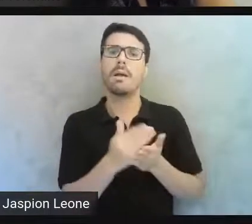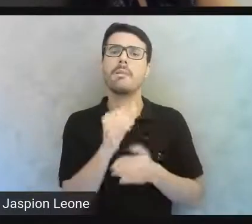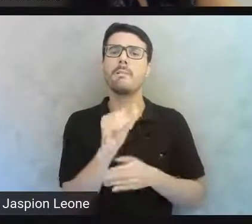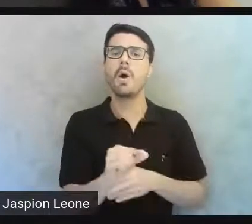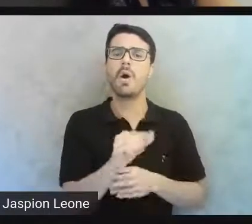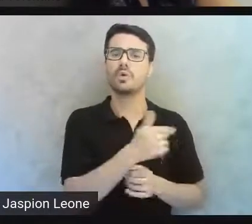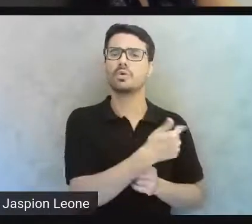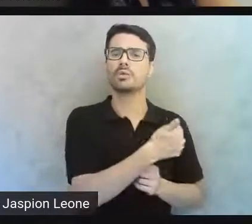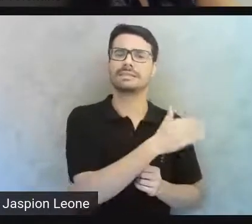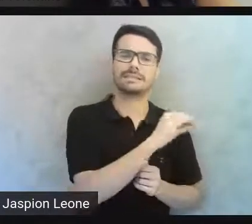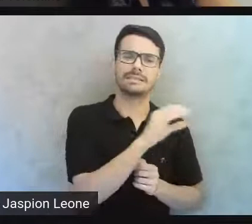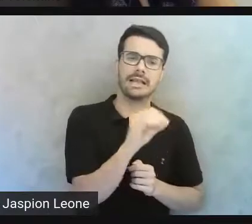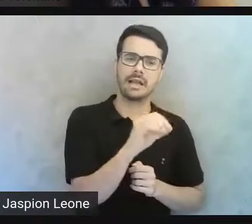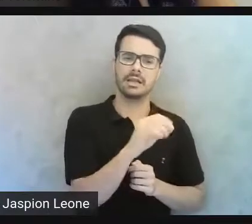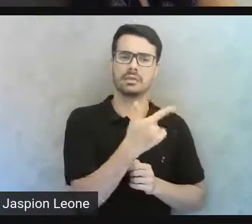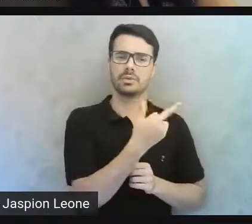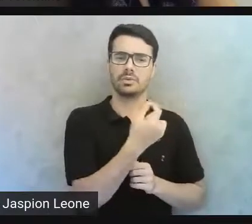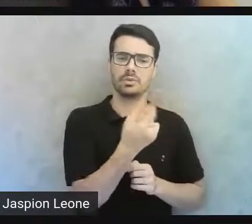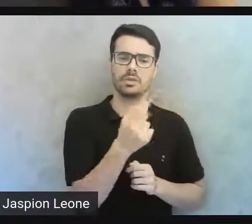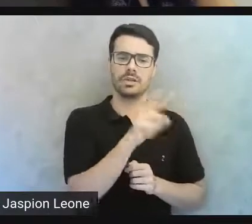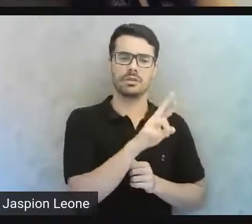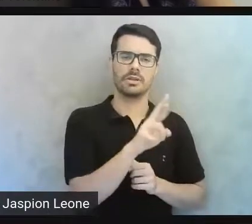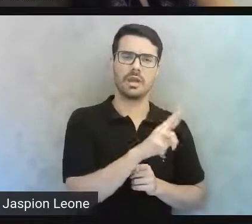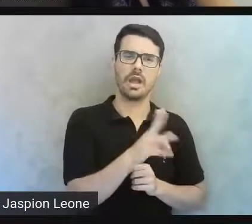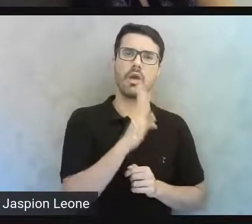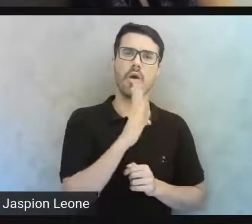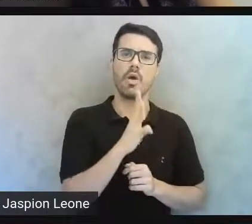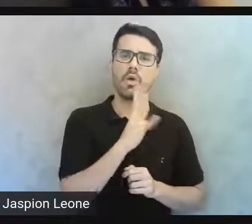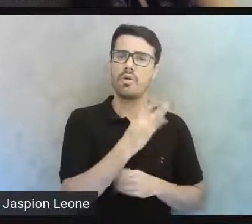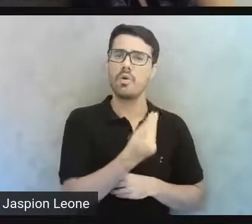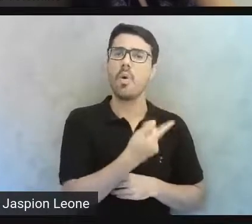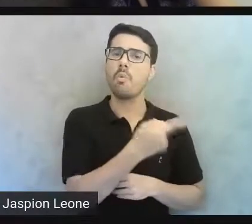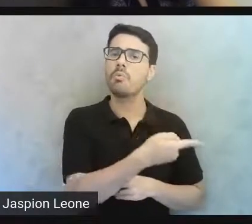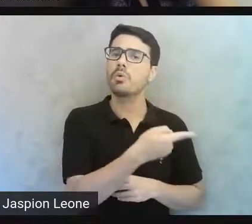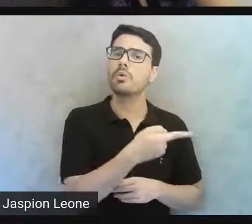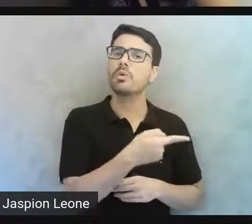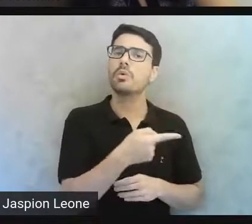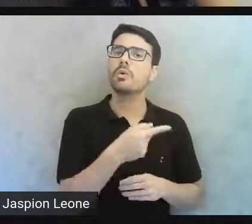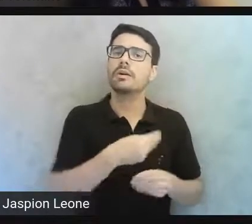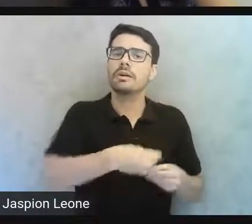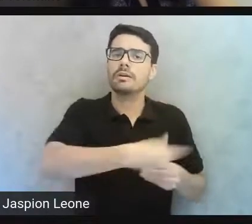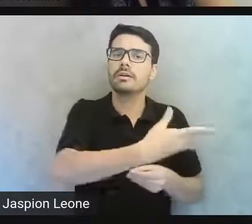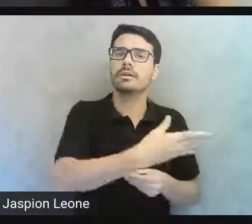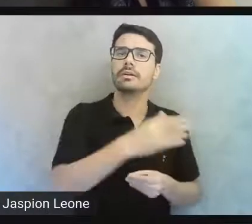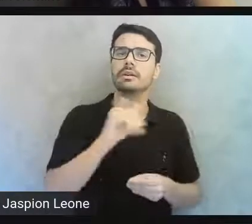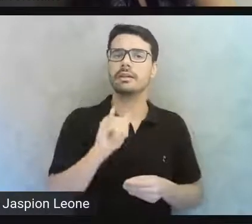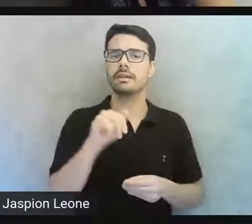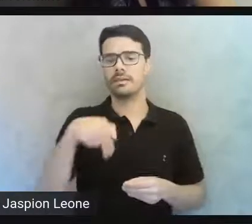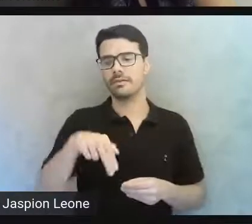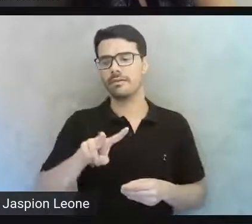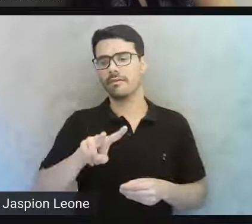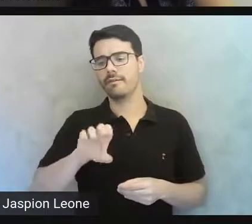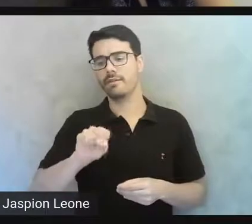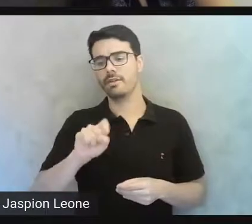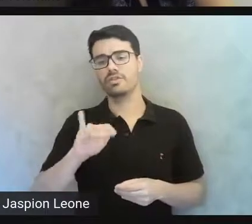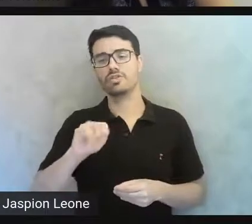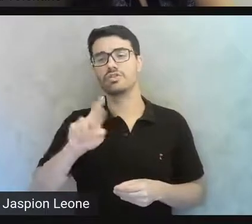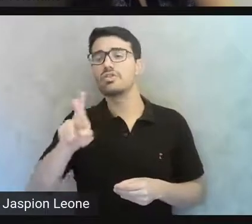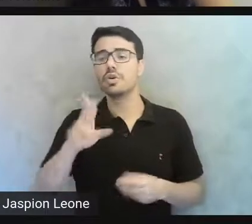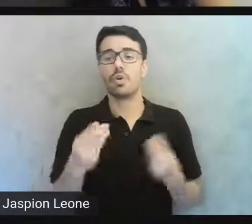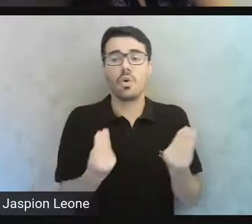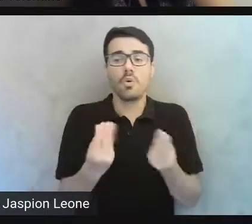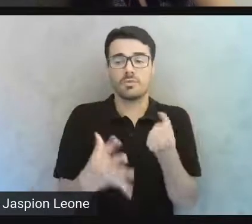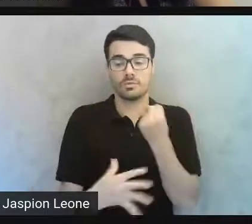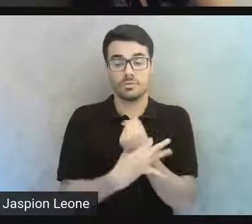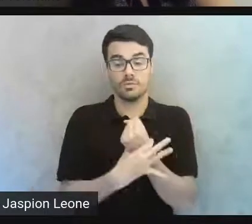né? 100, 200 reais, conheça os sistemas, né? Conheça como funciona. para depois você ter mais, né, segurança para fazer